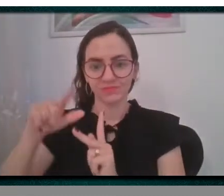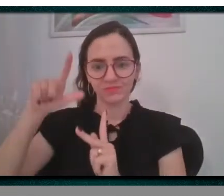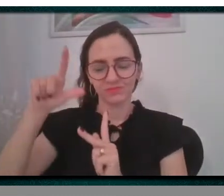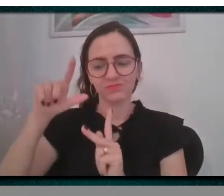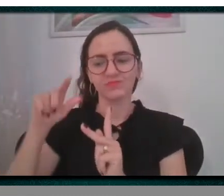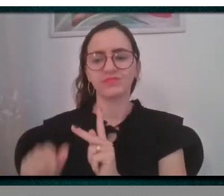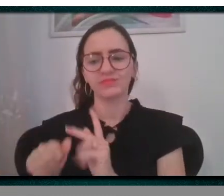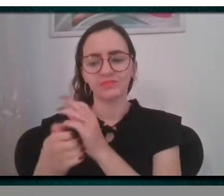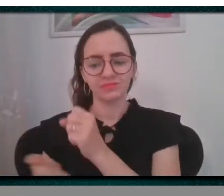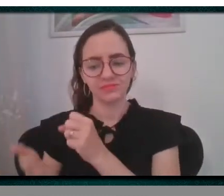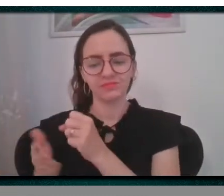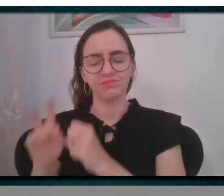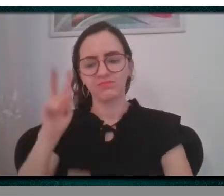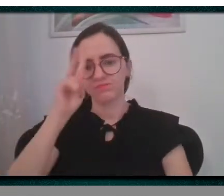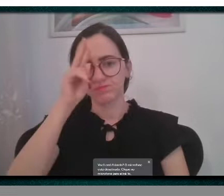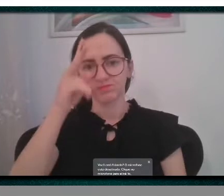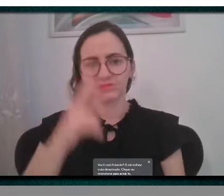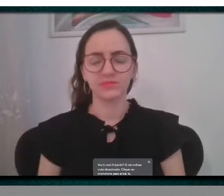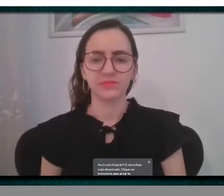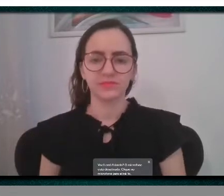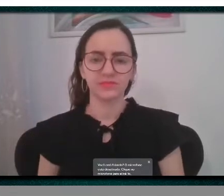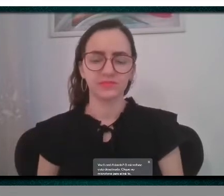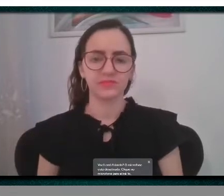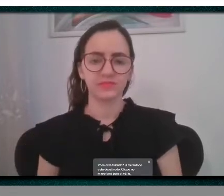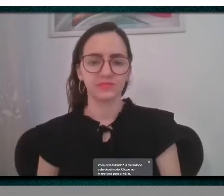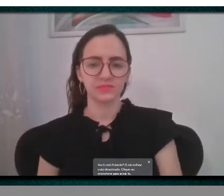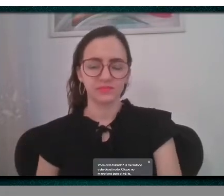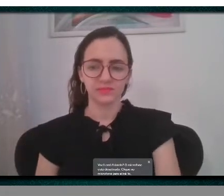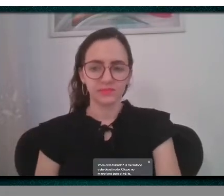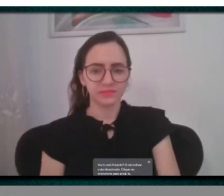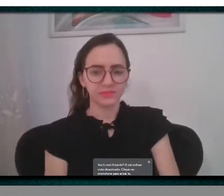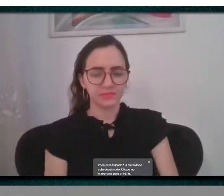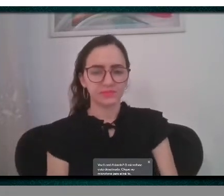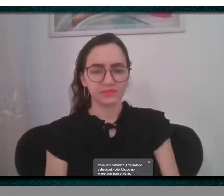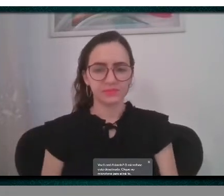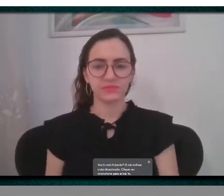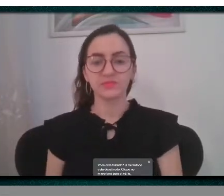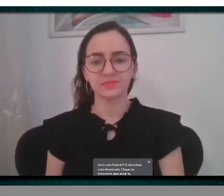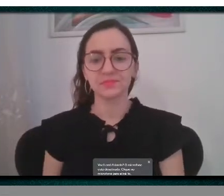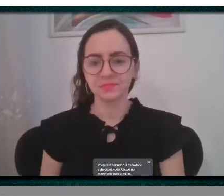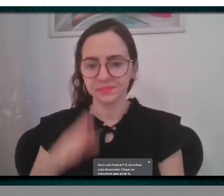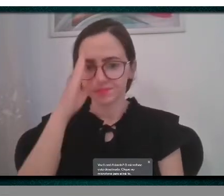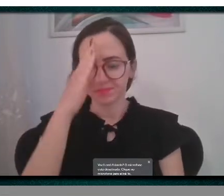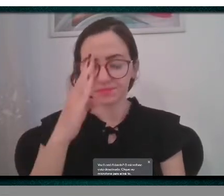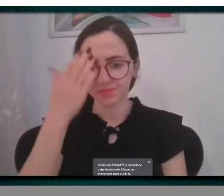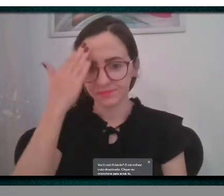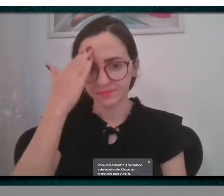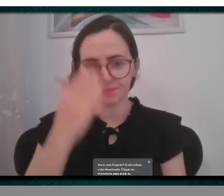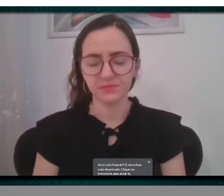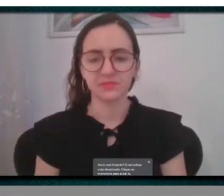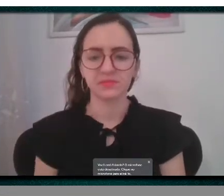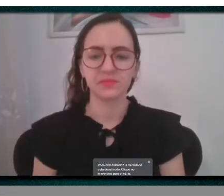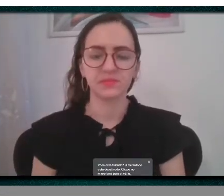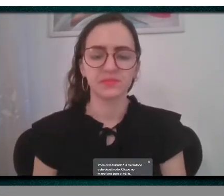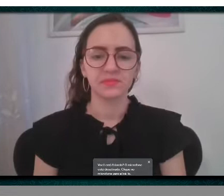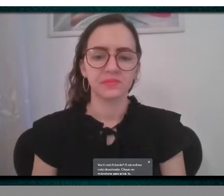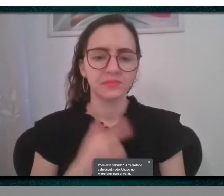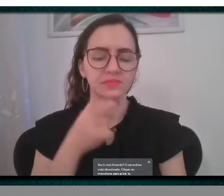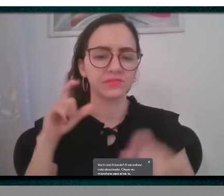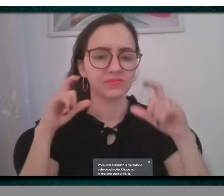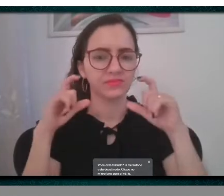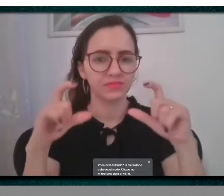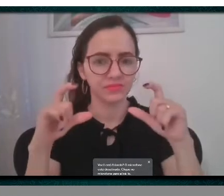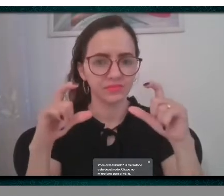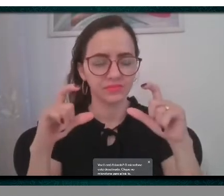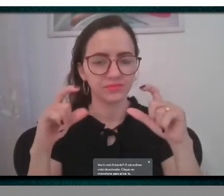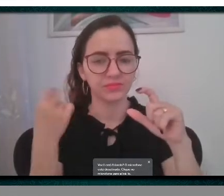que a gente está falando aqui, você só precisa saber isso, ó, que o Ka, quanto maior o Ka, mais forte o ácido, quanto maior o Kb, mais forte a base. E aí tem uma formulazinha que a gente chama da